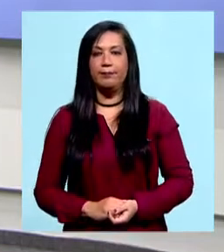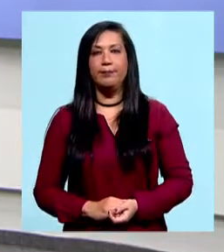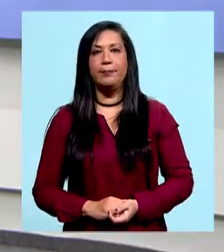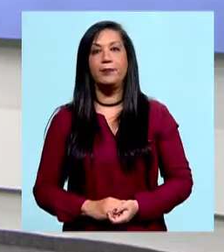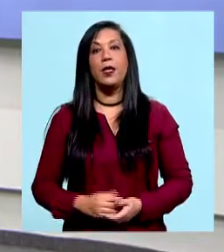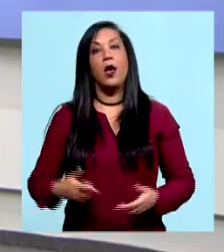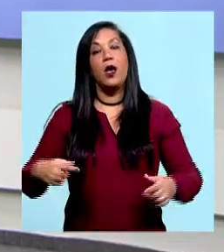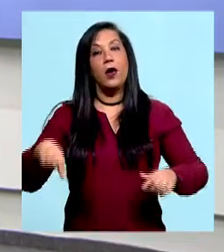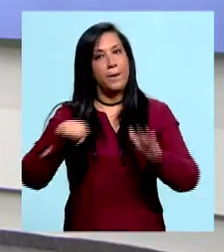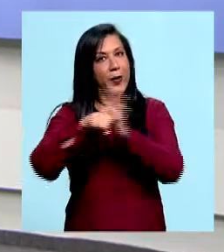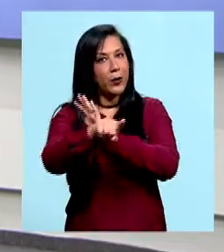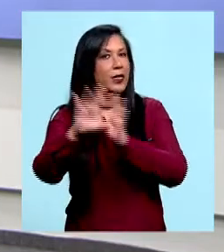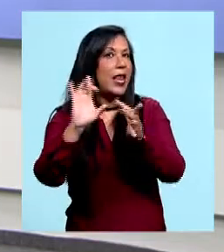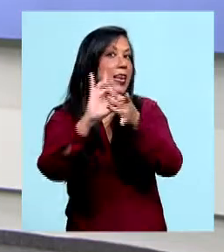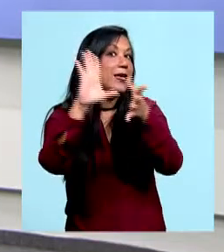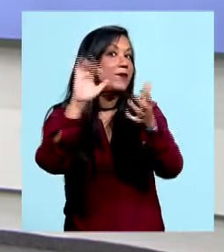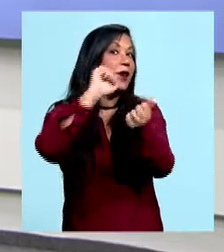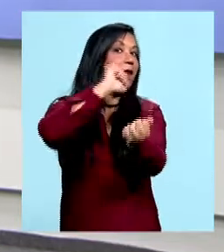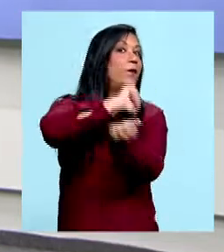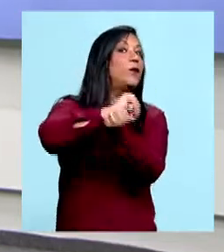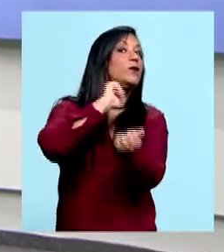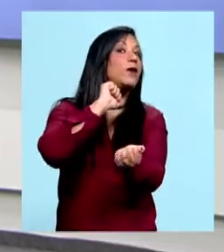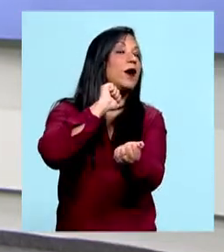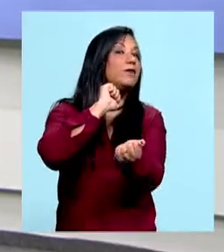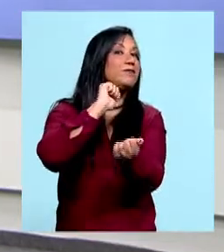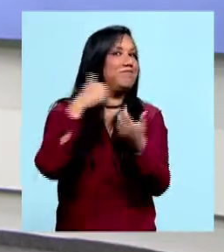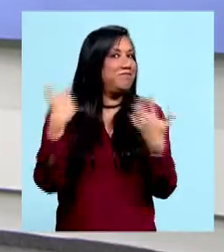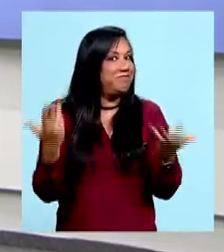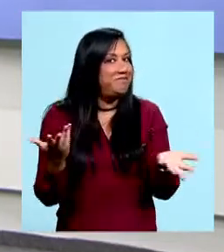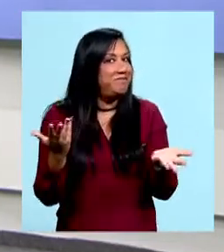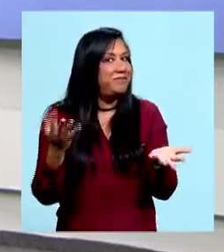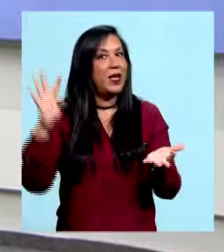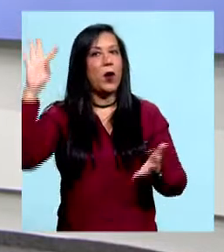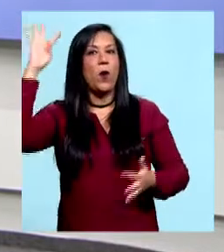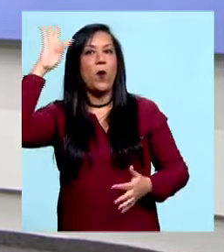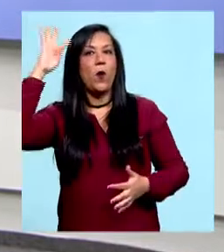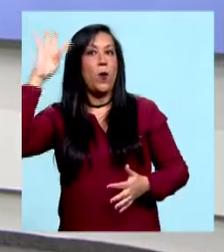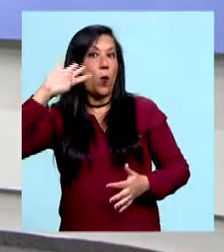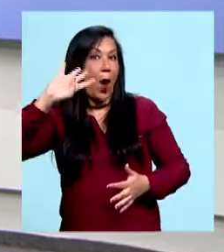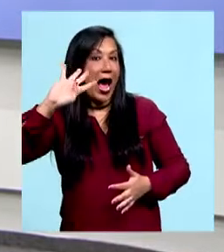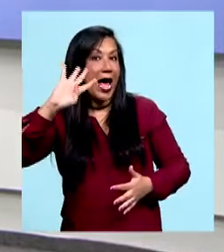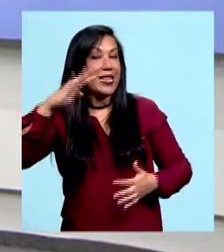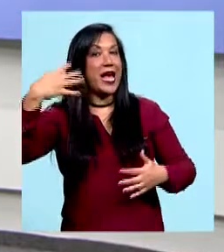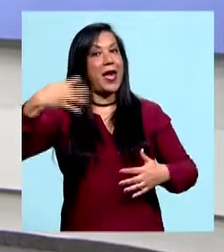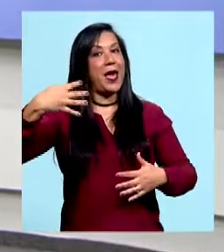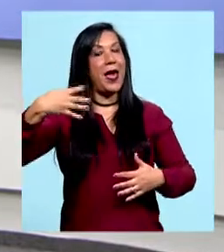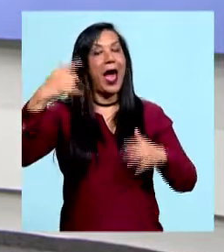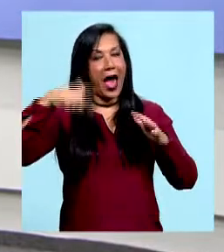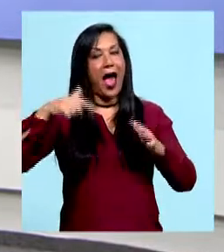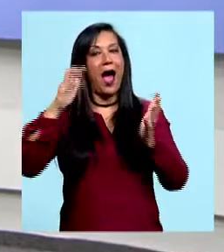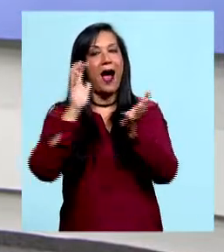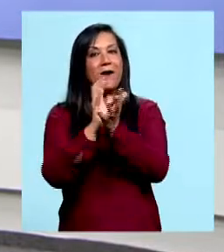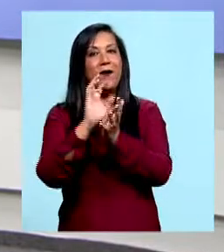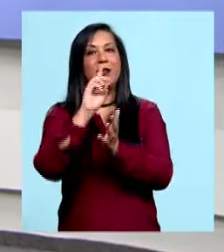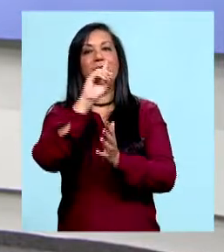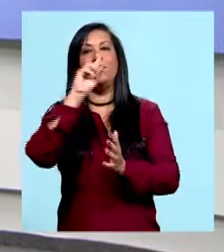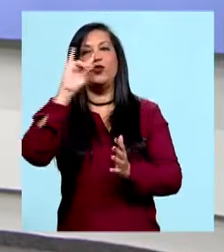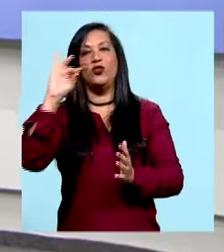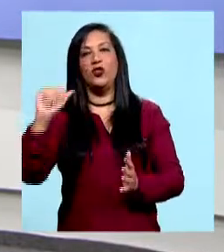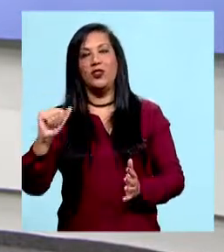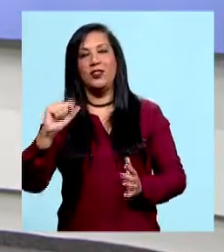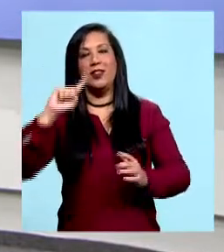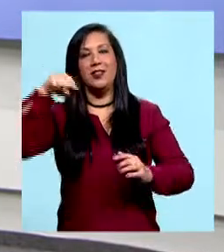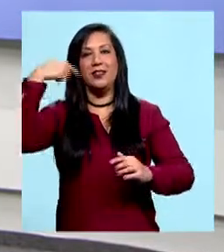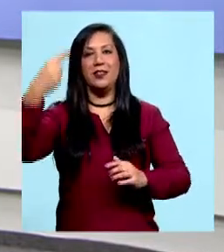Somos livres ou escravos? Na quarta reportagem da série 14 de maio, o dia seguinte, conversamos com uma das